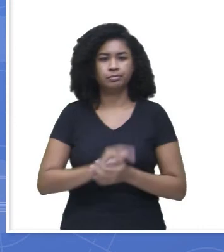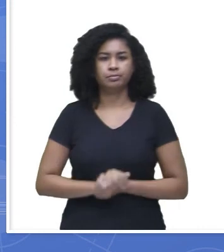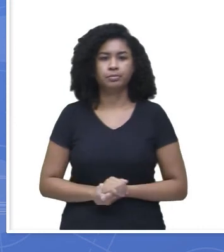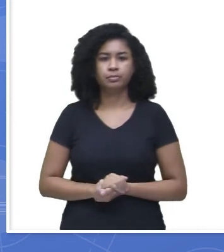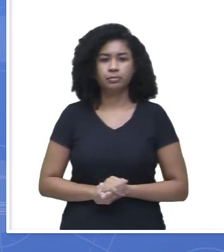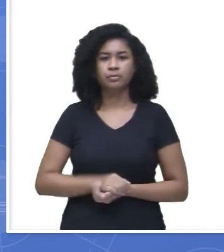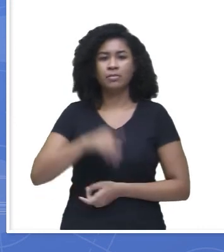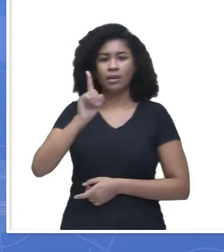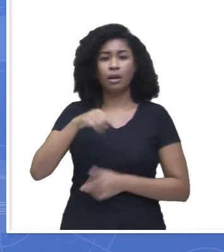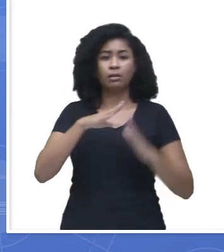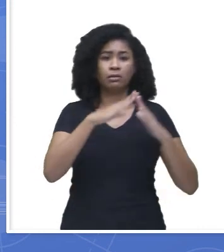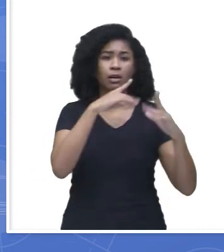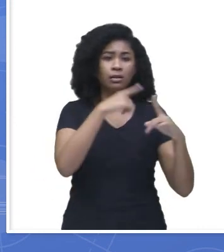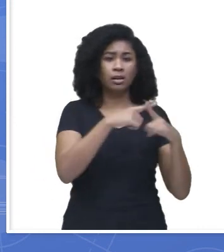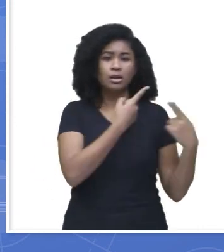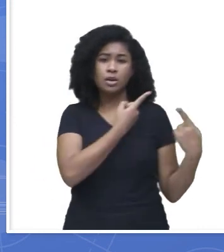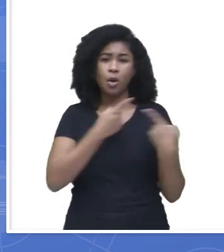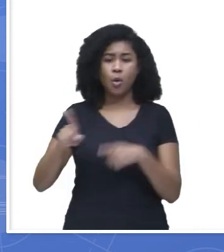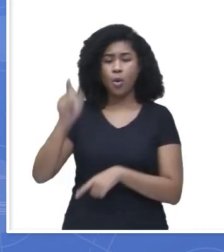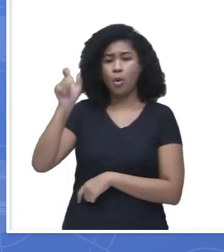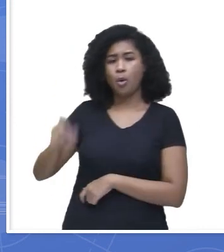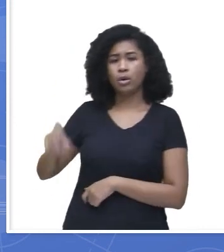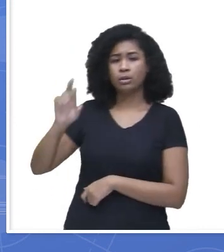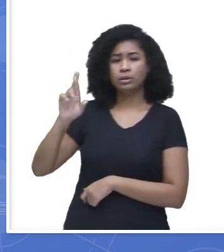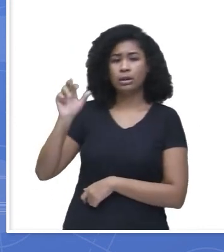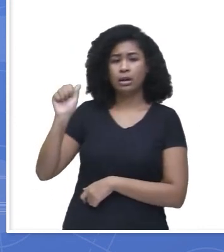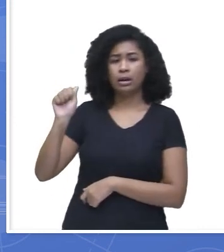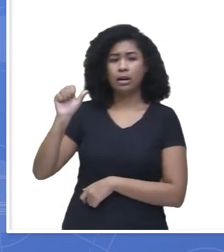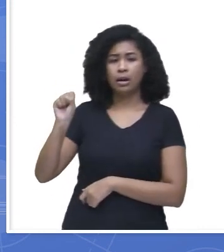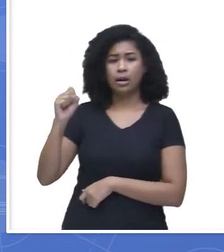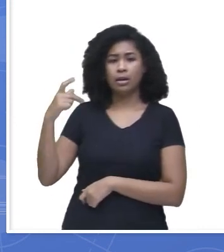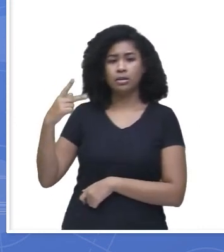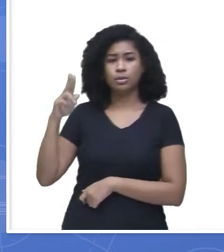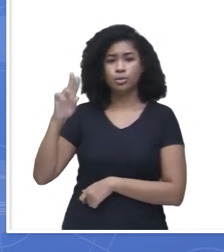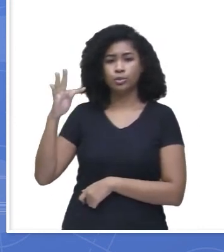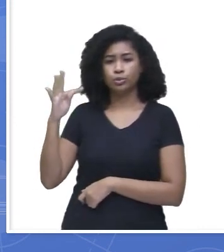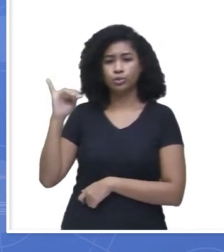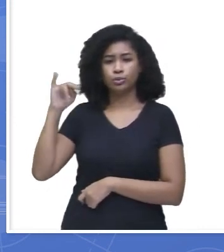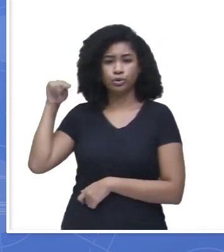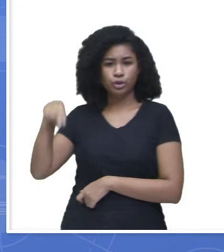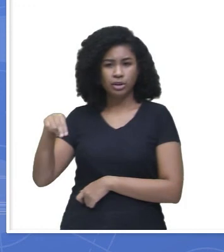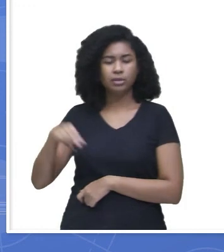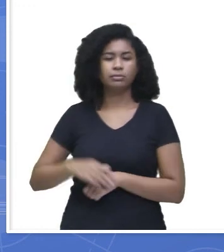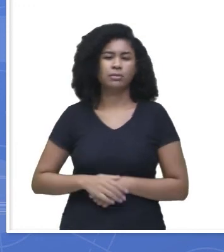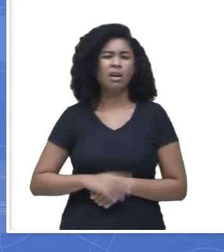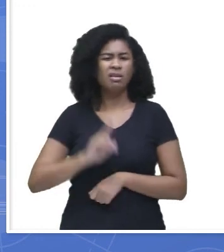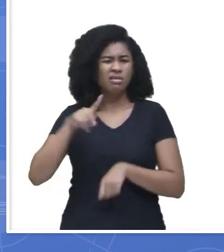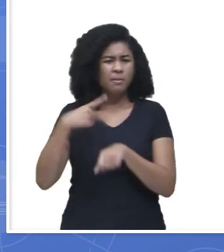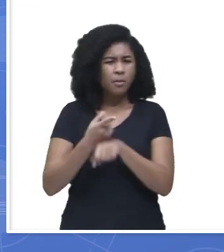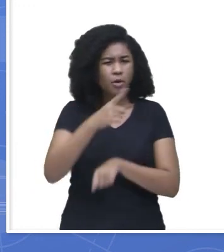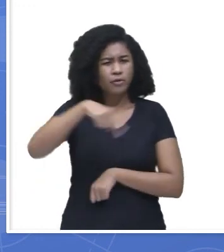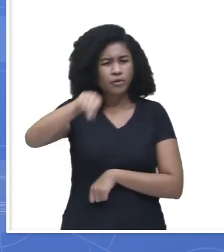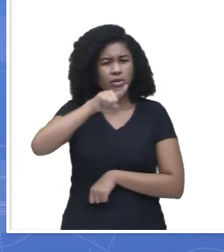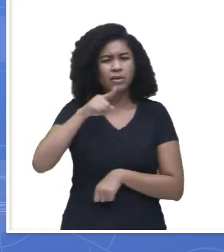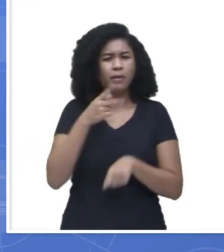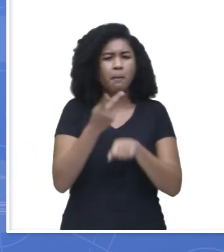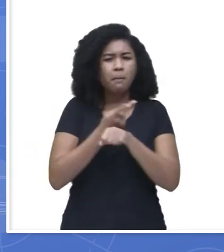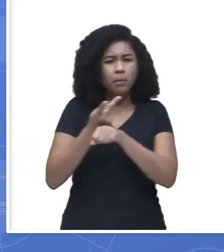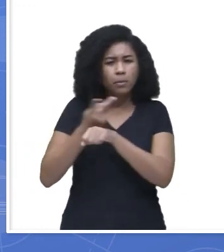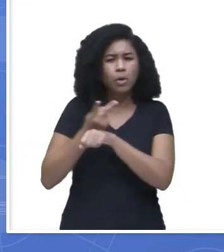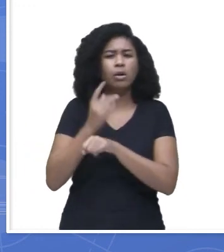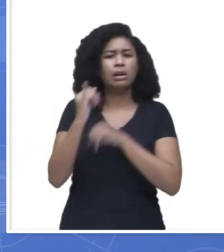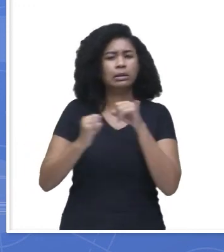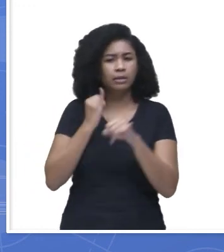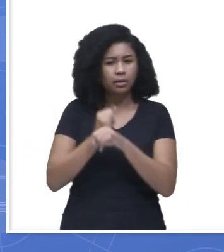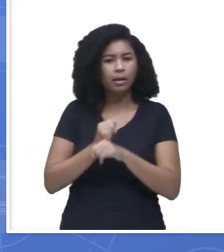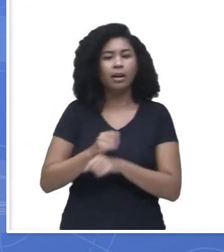Ortodoxa contra a prepotência de Rasputin. Rasputin, para quem não sabe e vai procurar depois da nossa aula, era um conselheiro, um